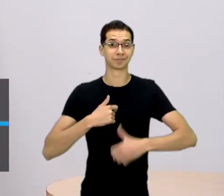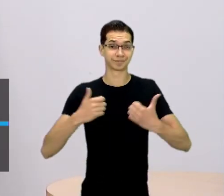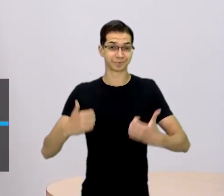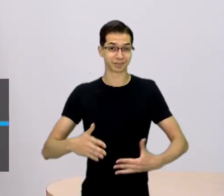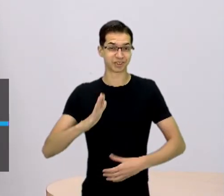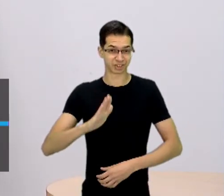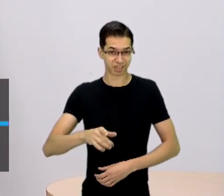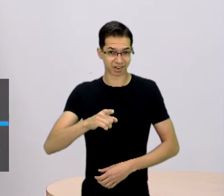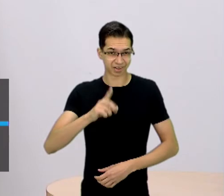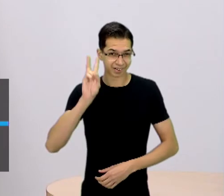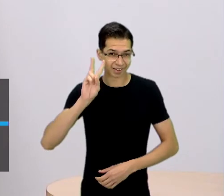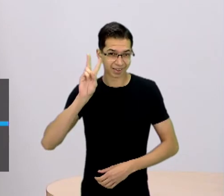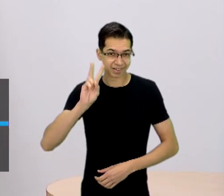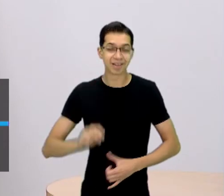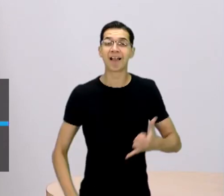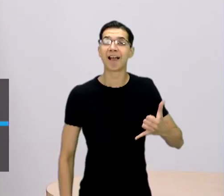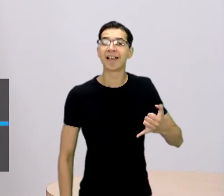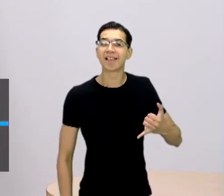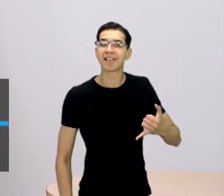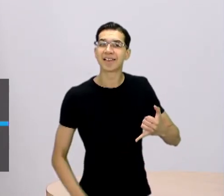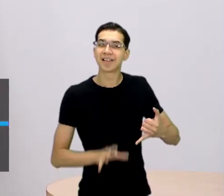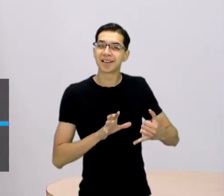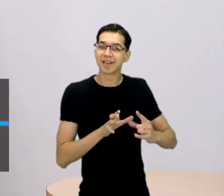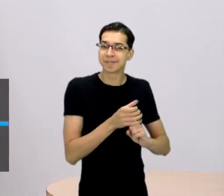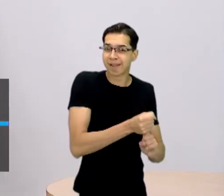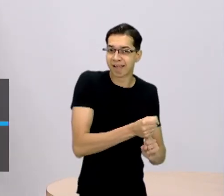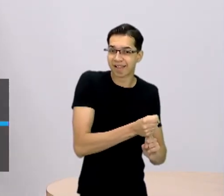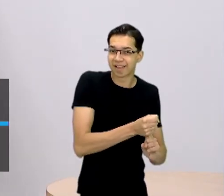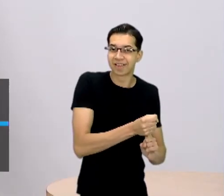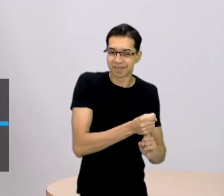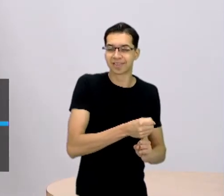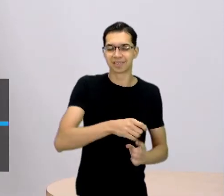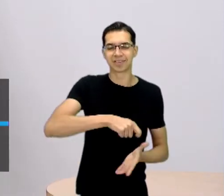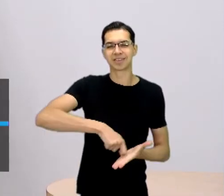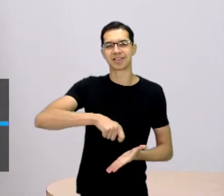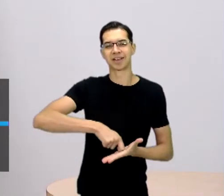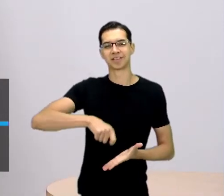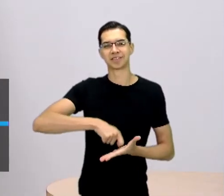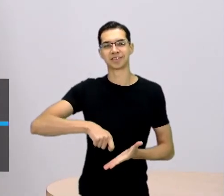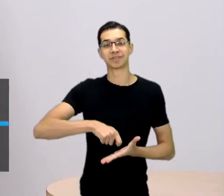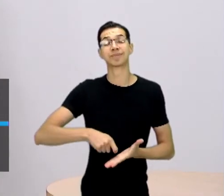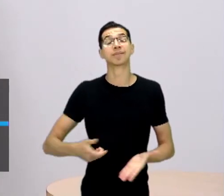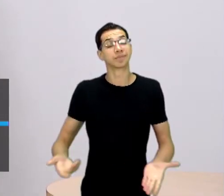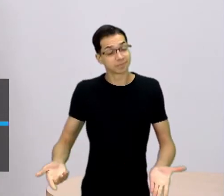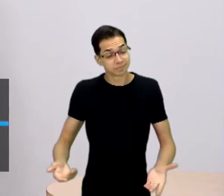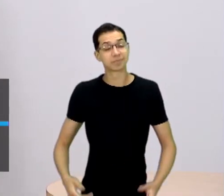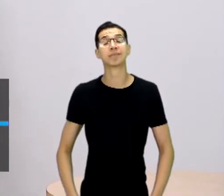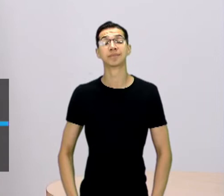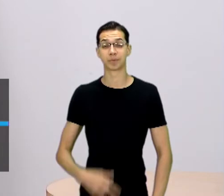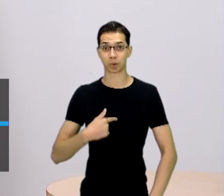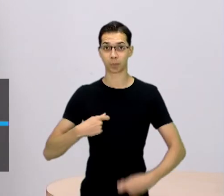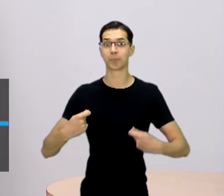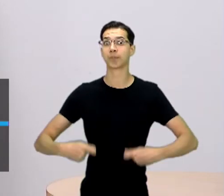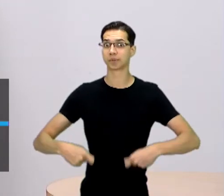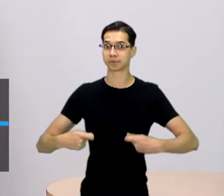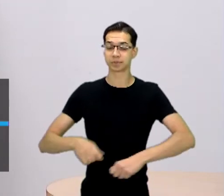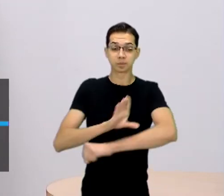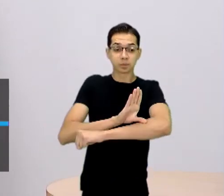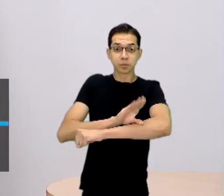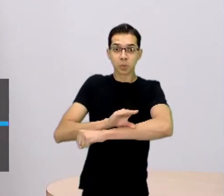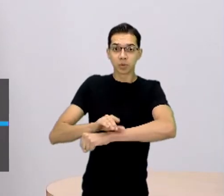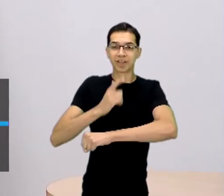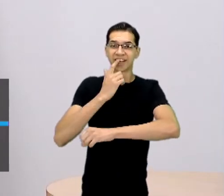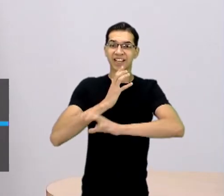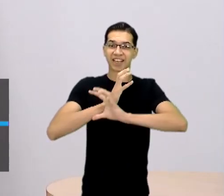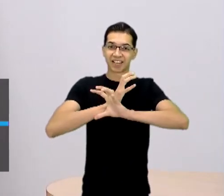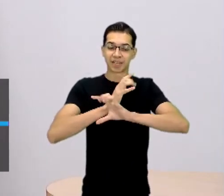caneta e escrever alguma coisa. Então, eu preciso de músculos associados ao meu esqueleto para que tudo